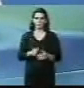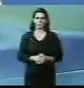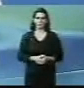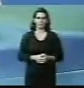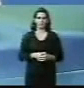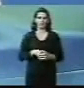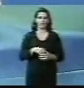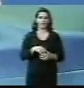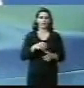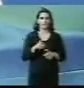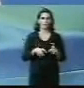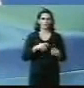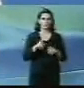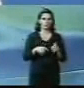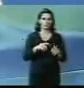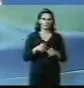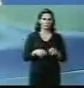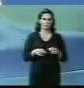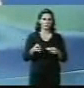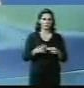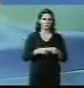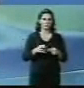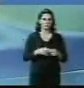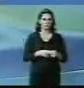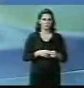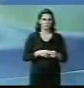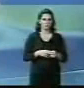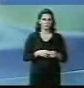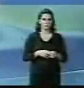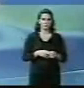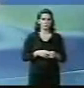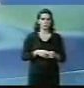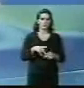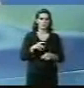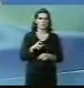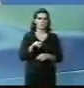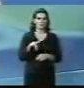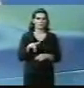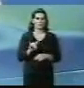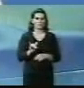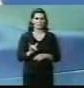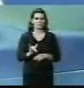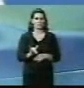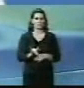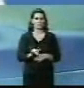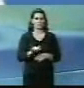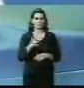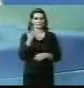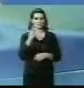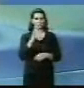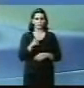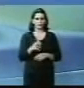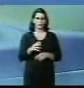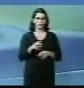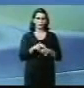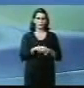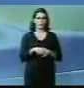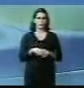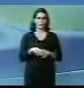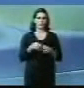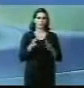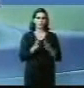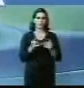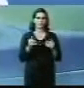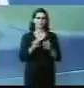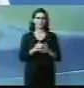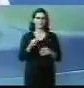para o computador cliente, para o usuário, essa utilização do servidor de proxy, ela é totalmente transparente. Eles são uns meios de